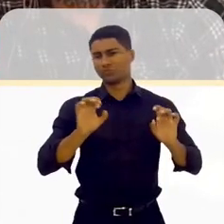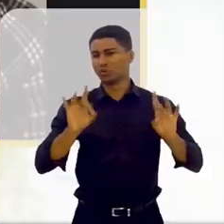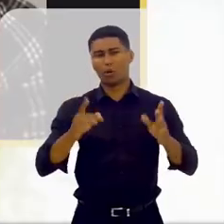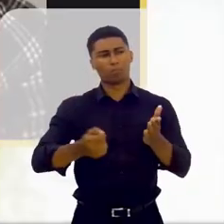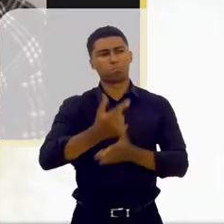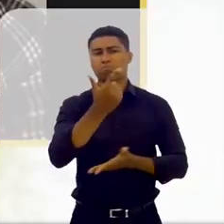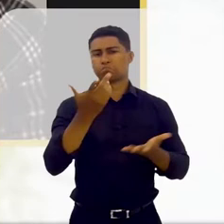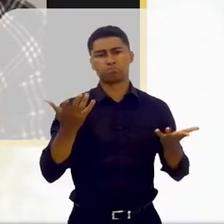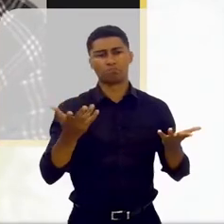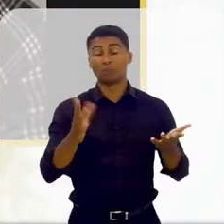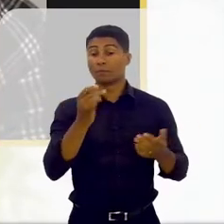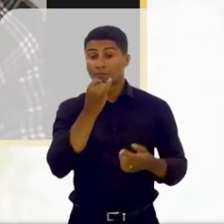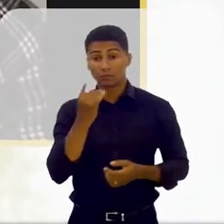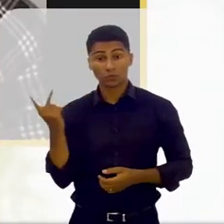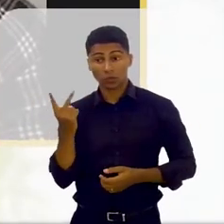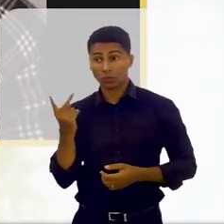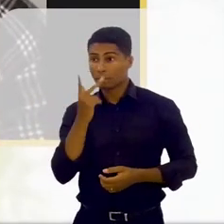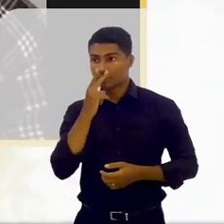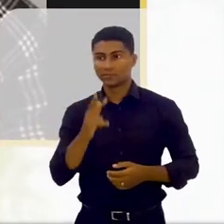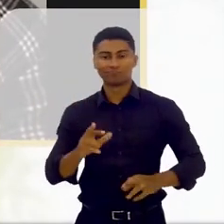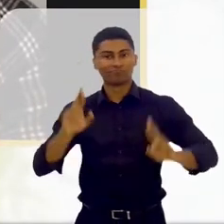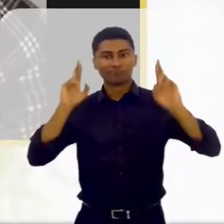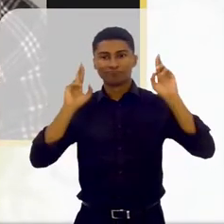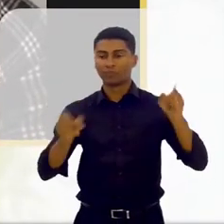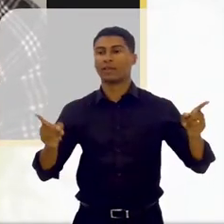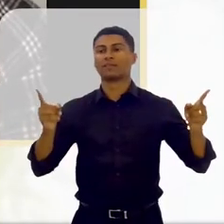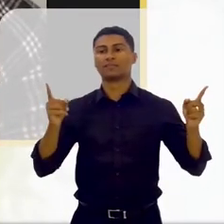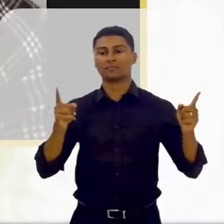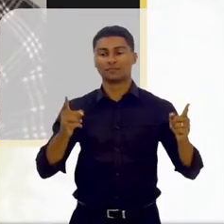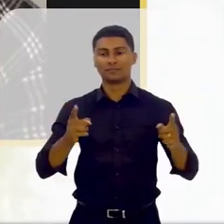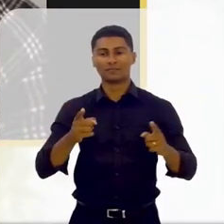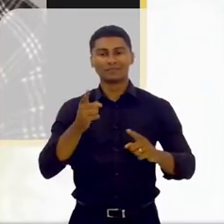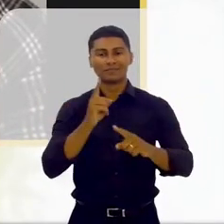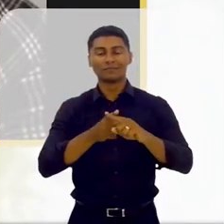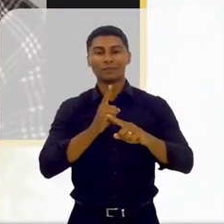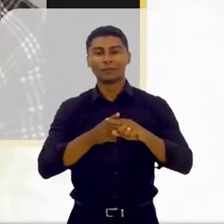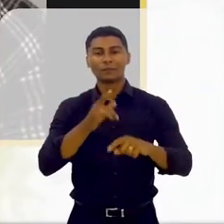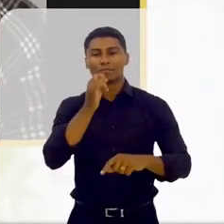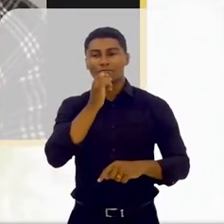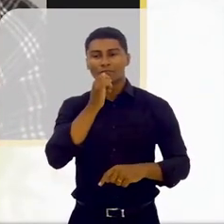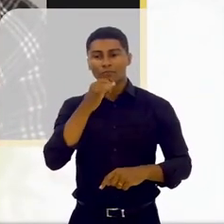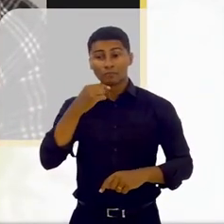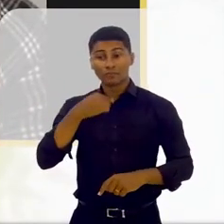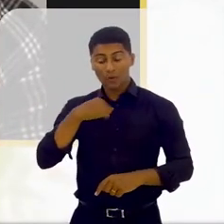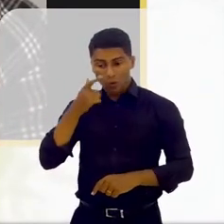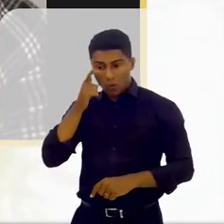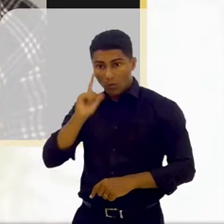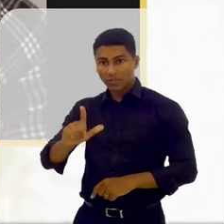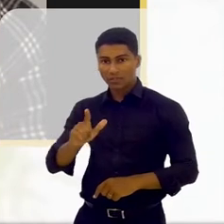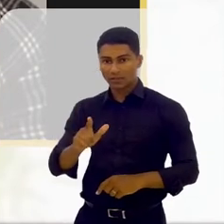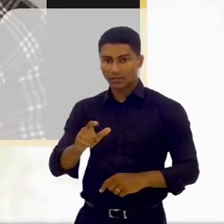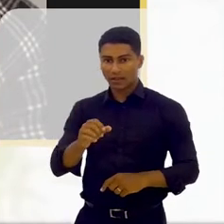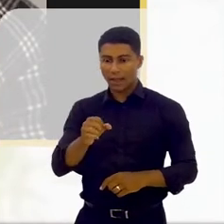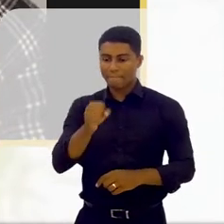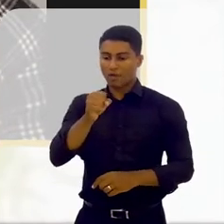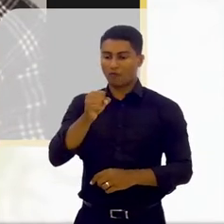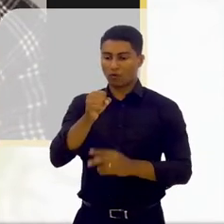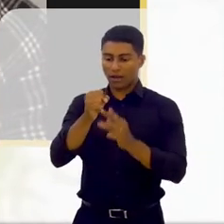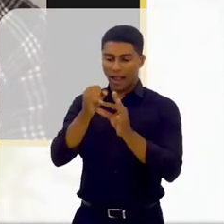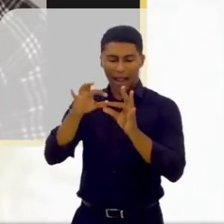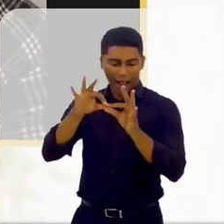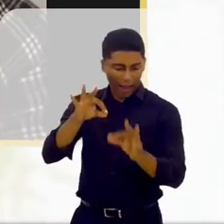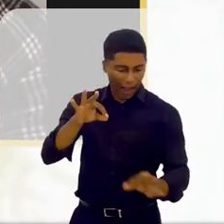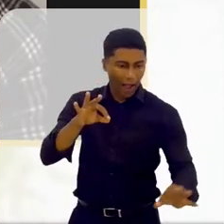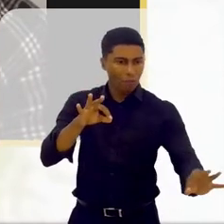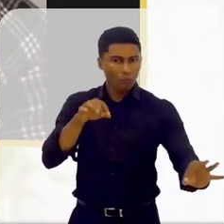caso, era diferente. Tudo foi, sabe, até aquela conquista do, pô, conseguir um cabo do microfone, cara,